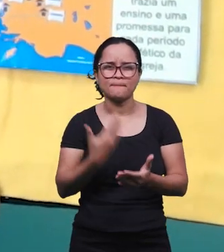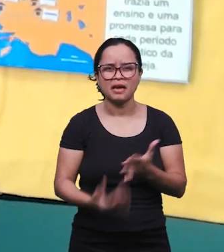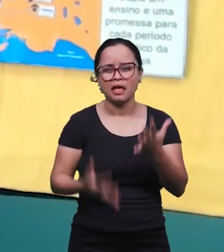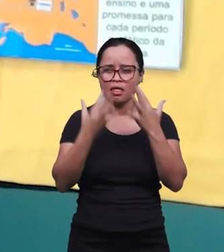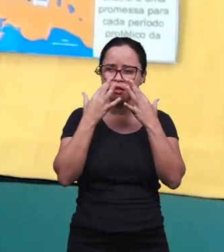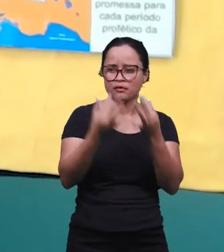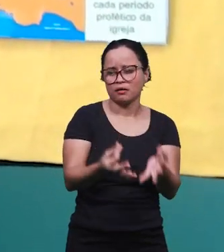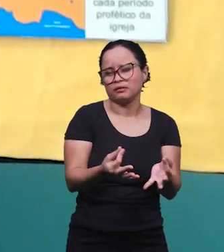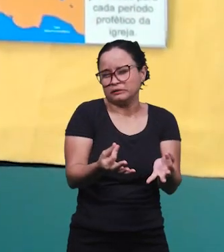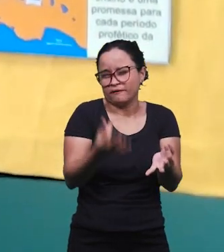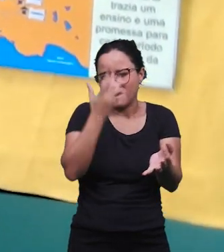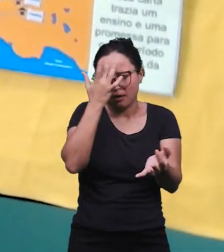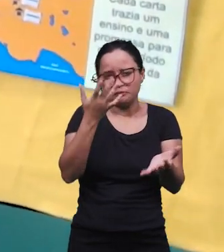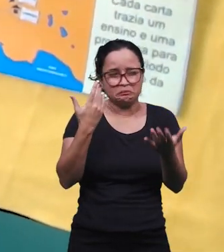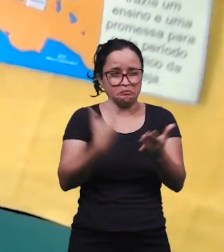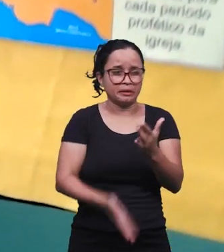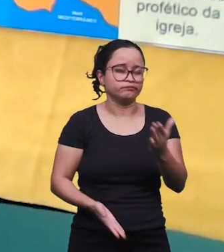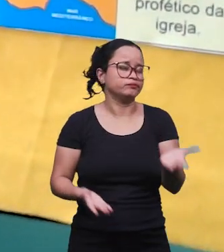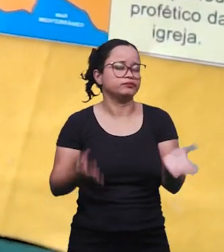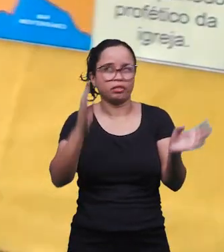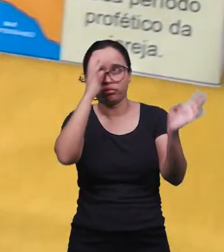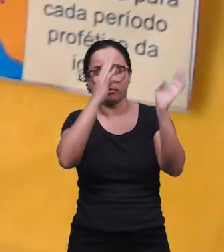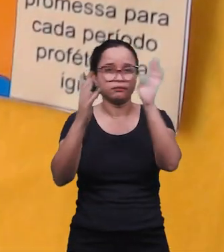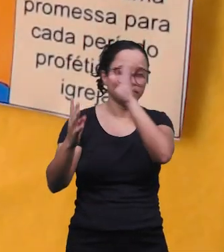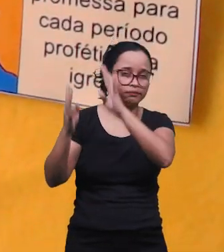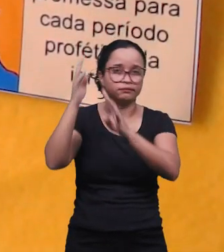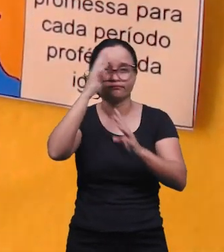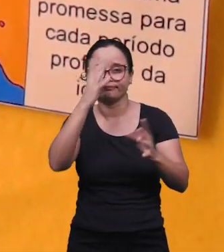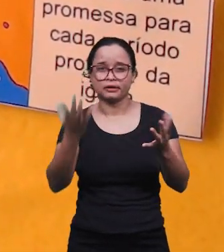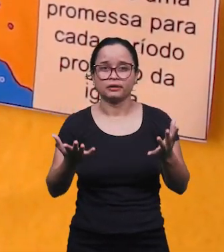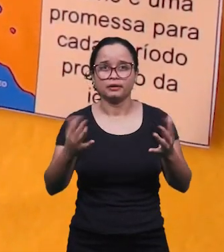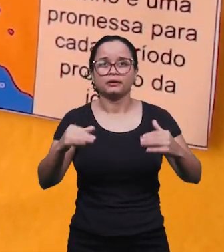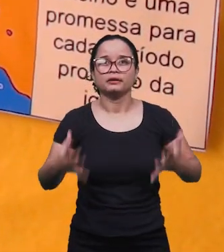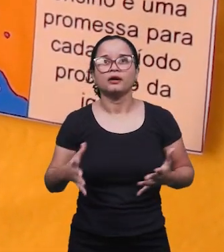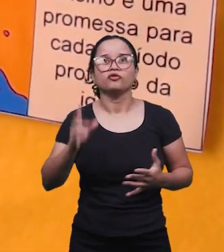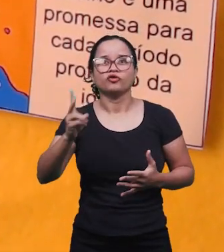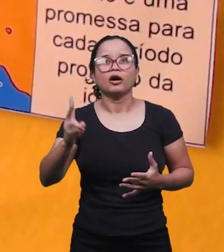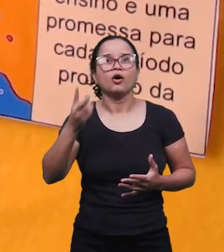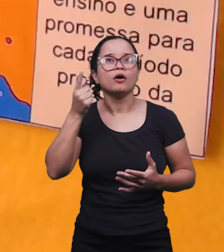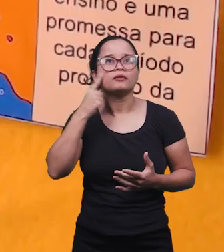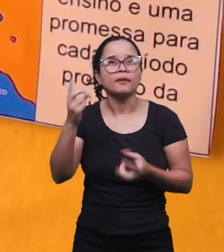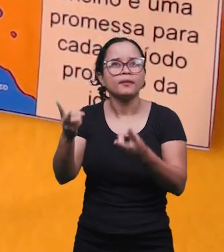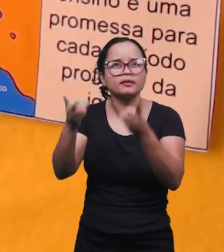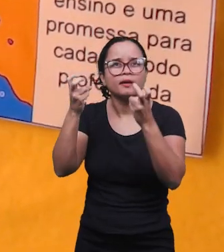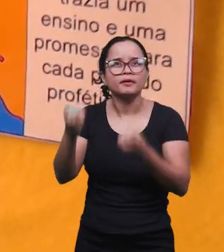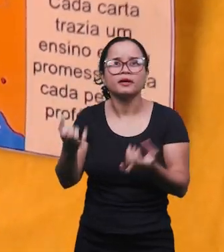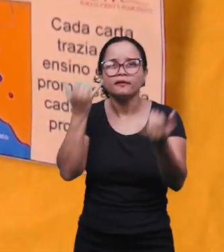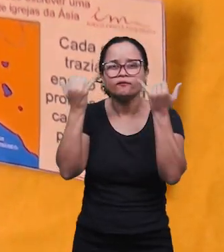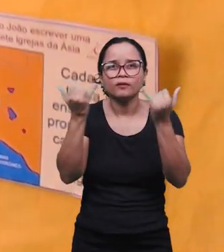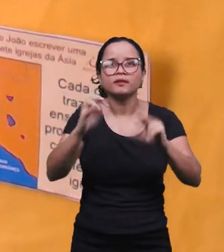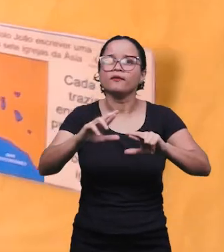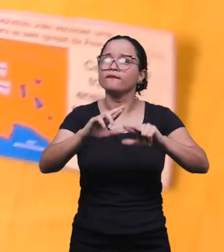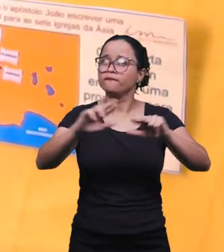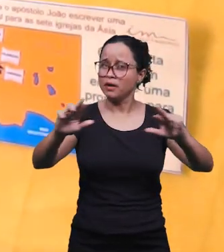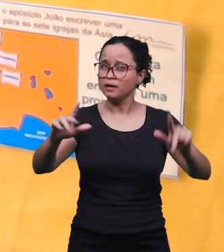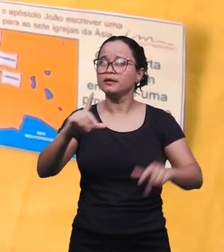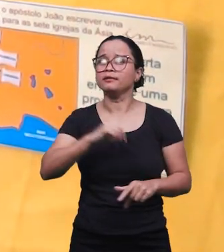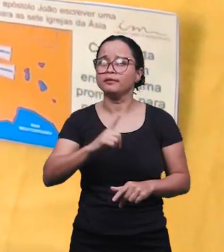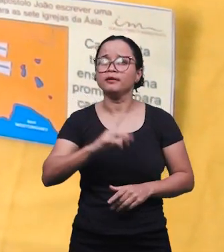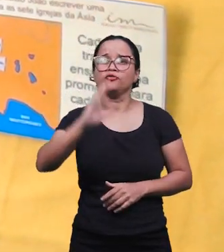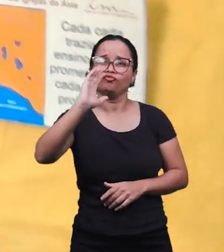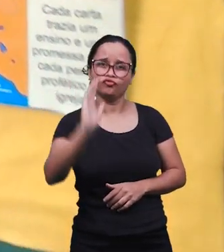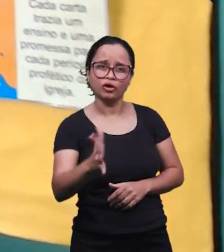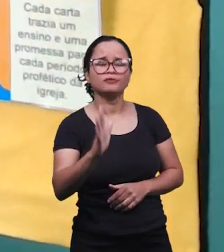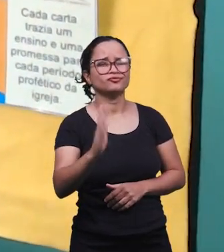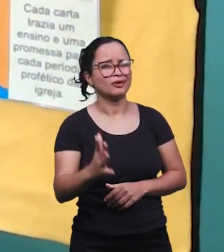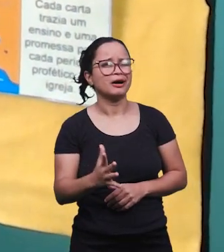mais facilidade. Observe o seguinte, aqui nós já vamos ter aqui muitas informações,